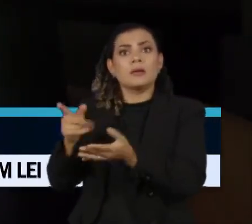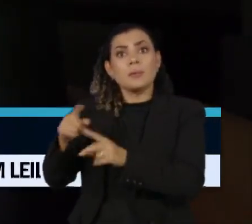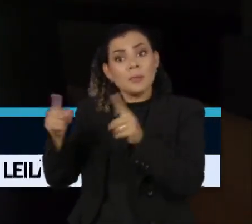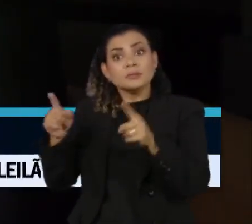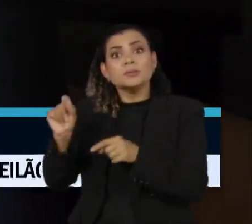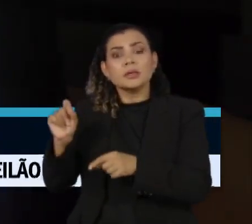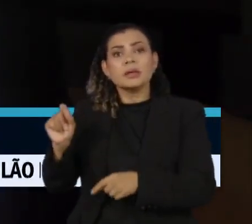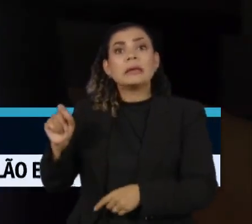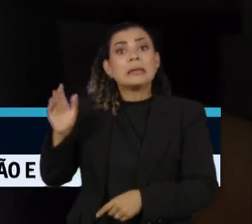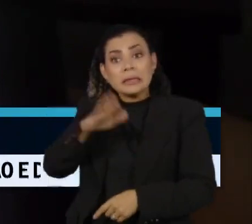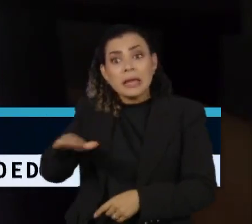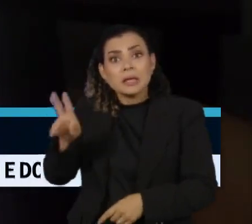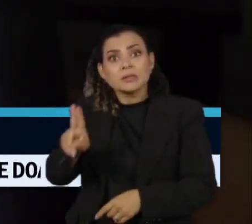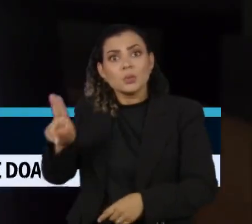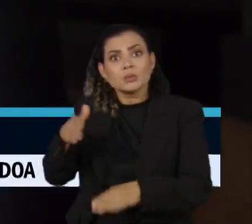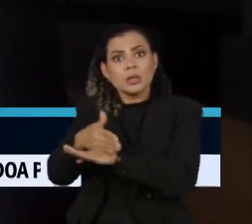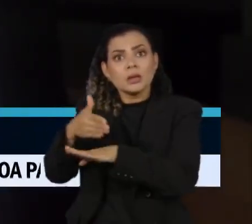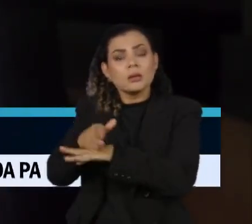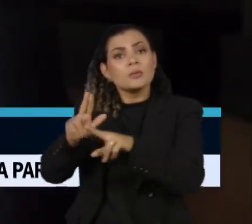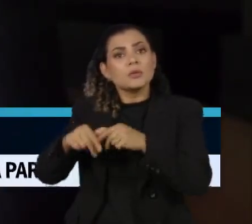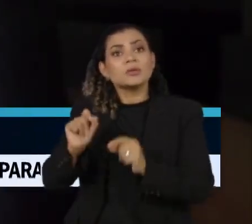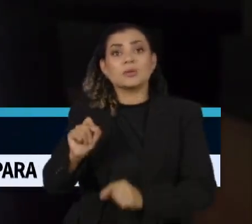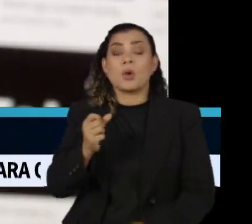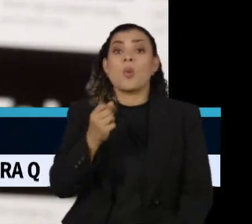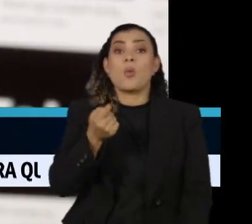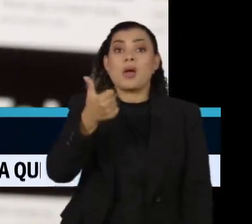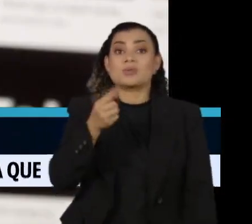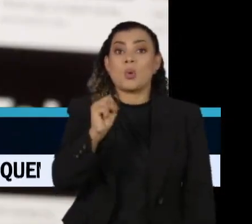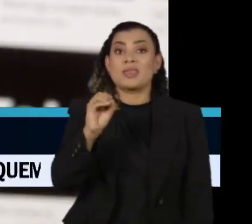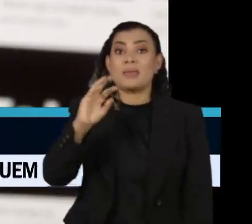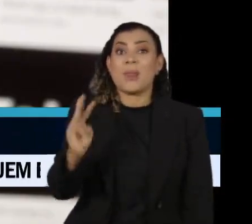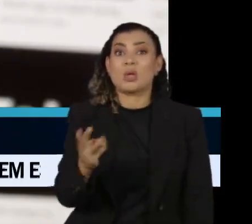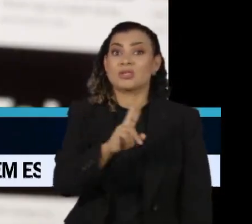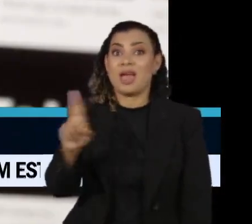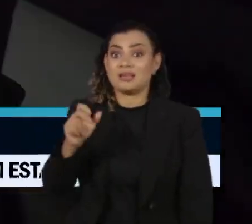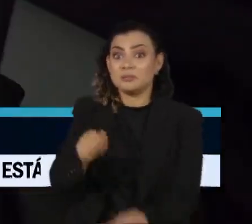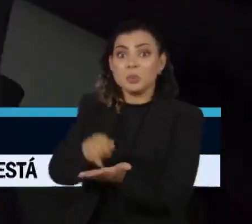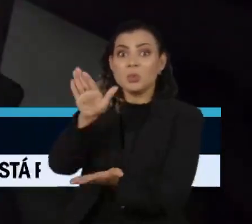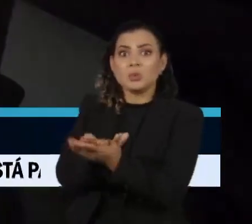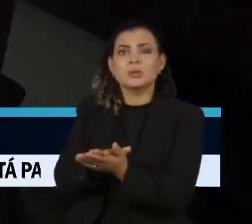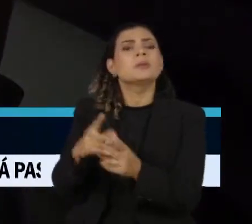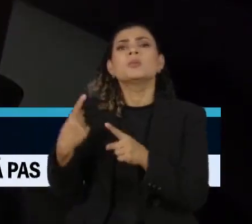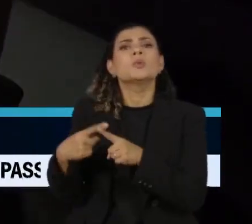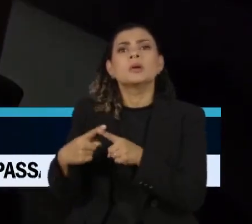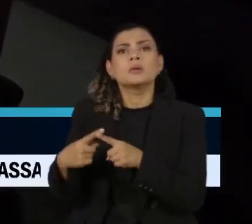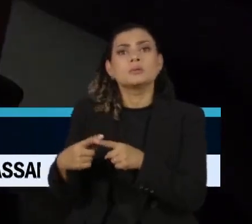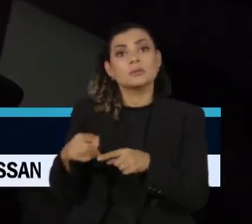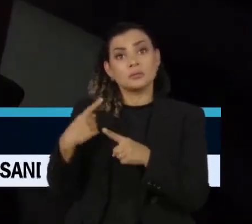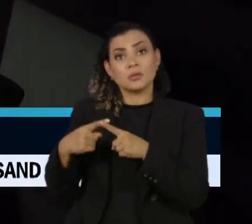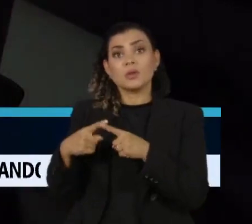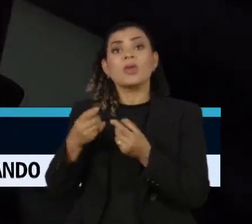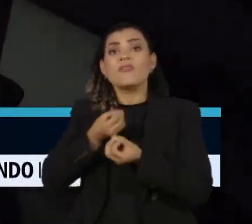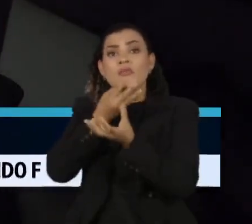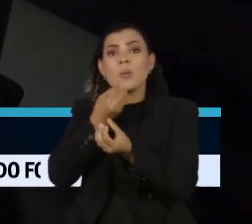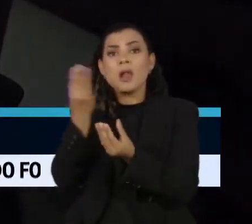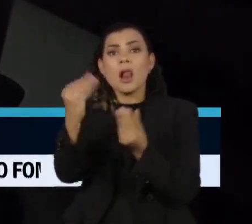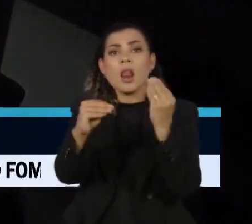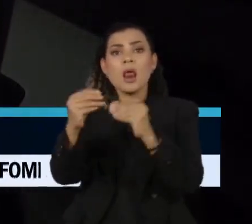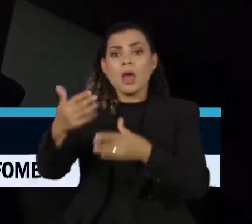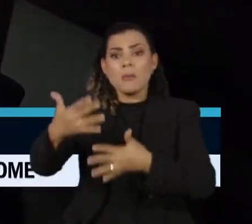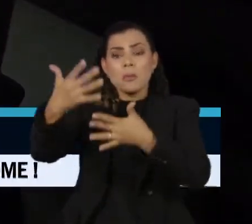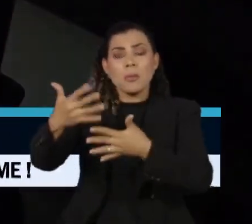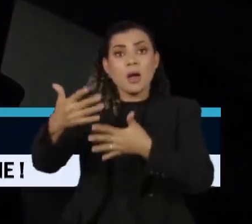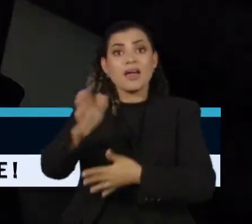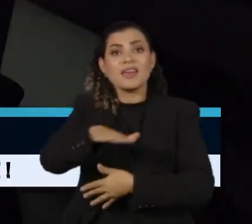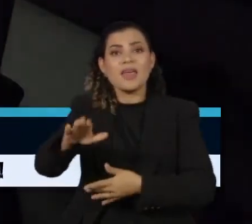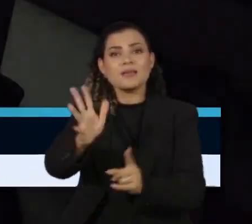12,7 milhões de libras, quase 80 milhões de reais. A justificativa? Coletar de forma imprópria os dados de